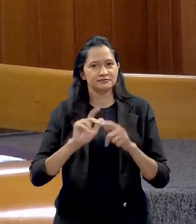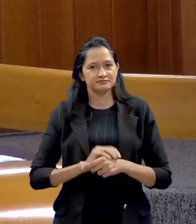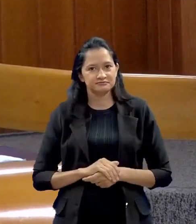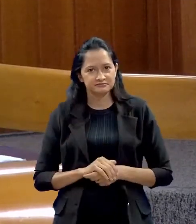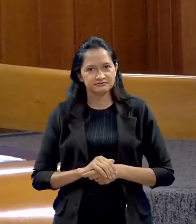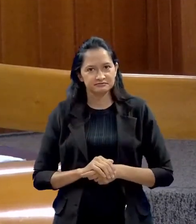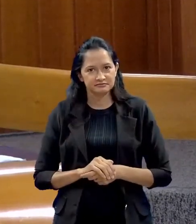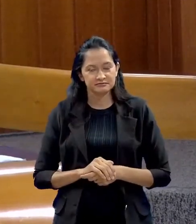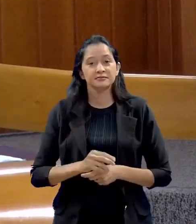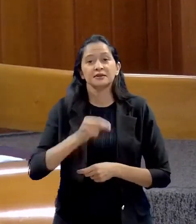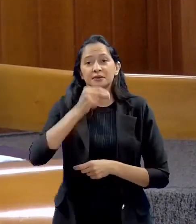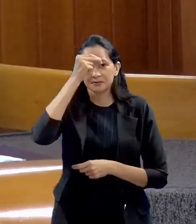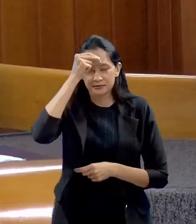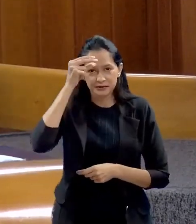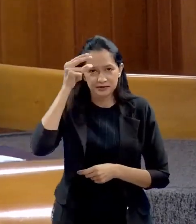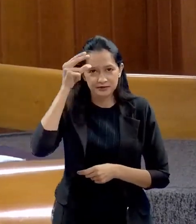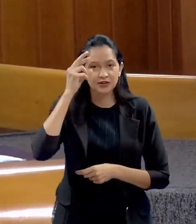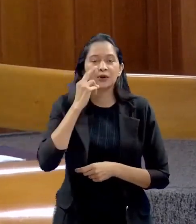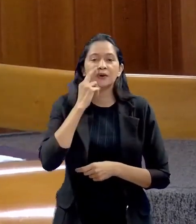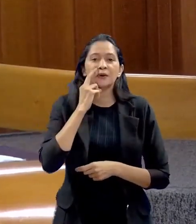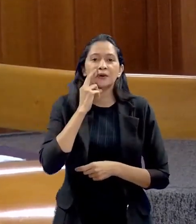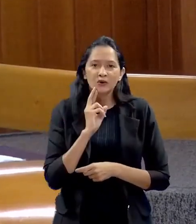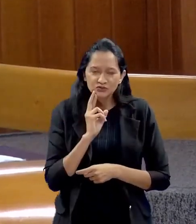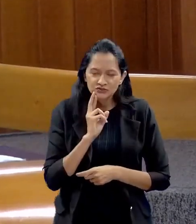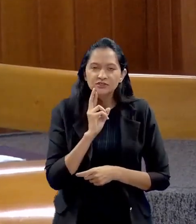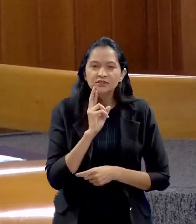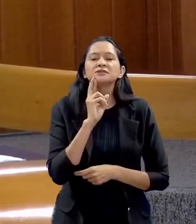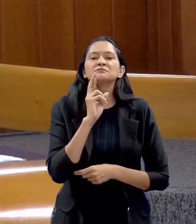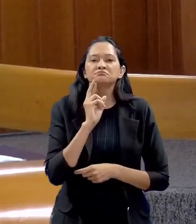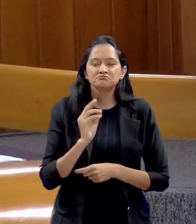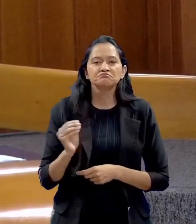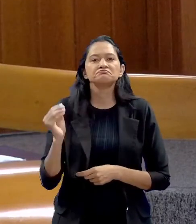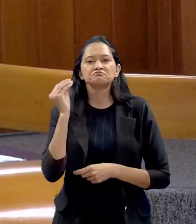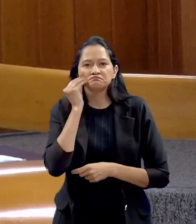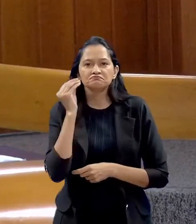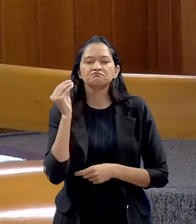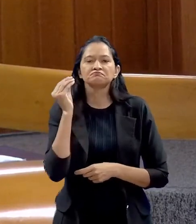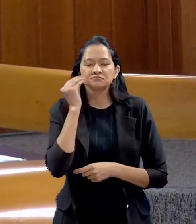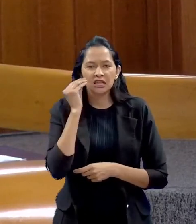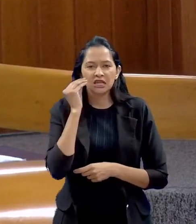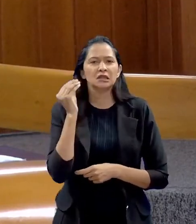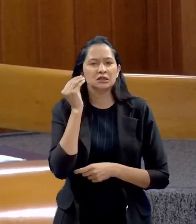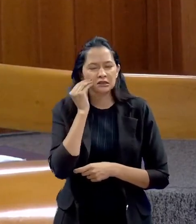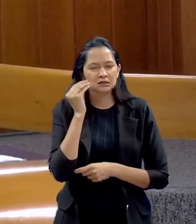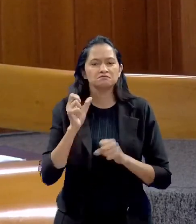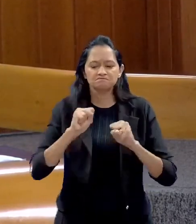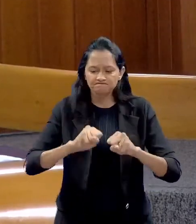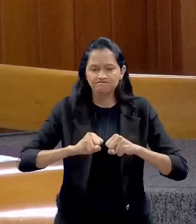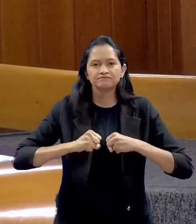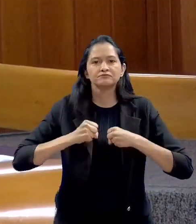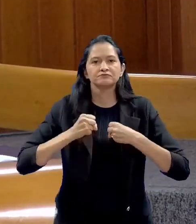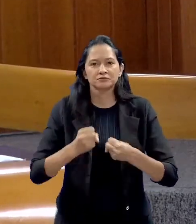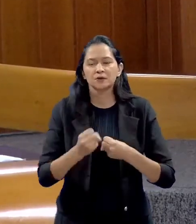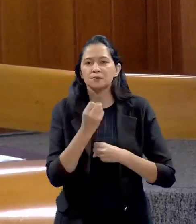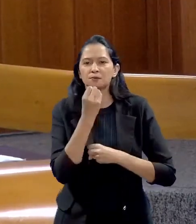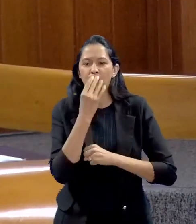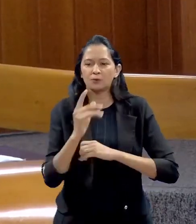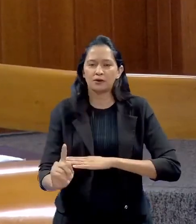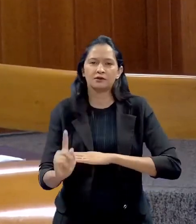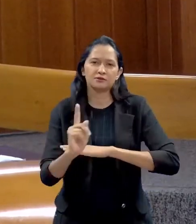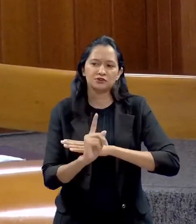o prefeito Rogério Cruz está buscando, o vereador William, um bom atendimento à